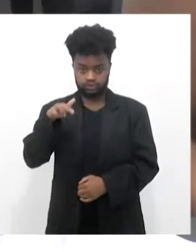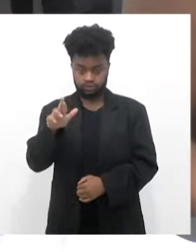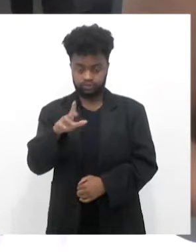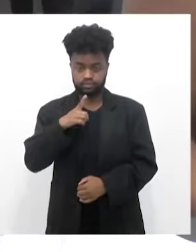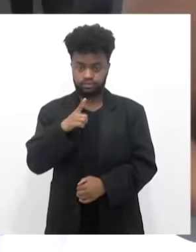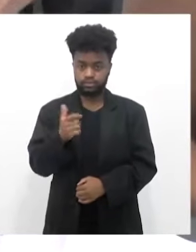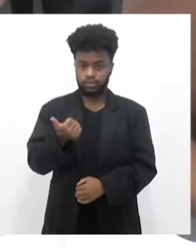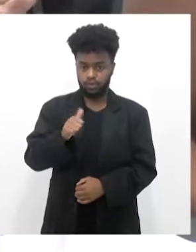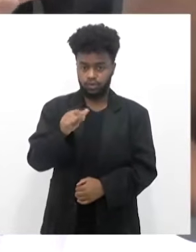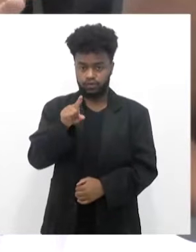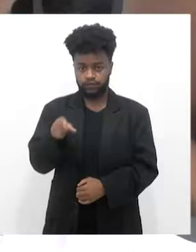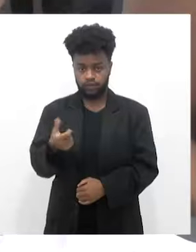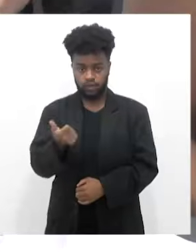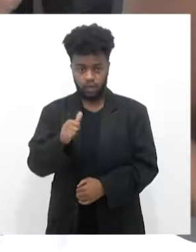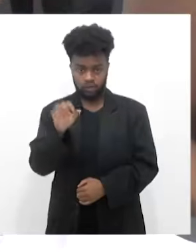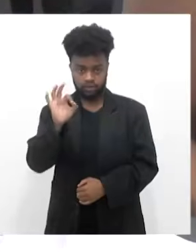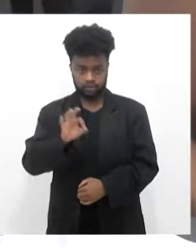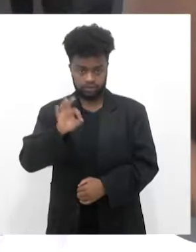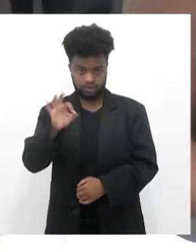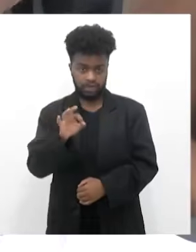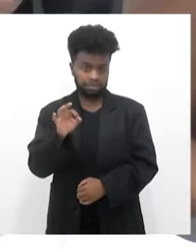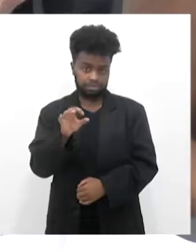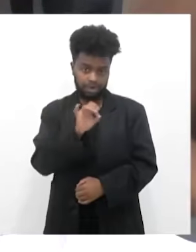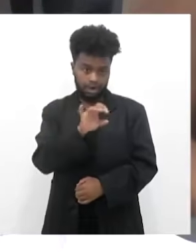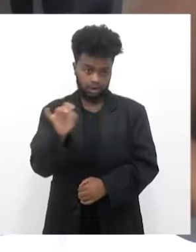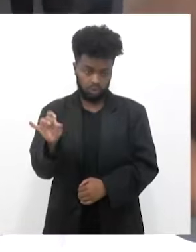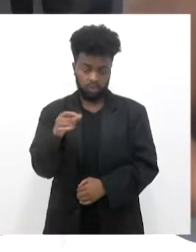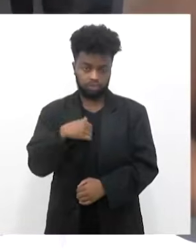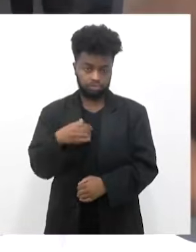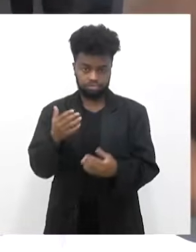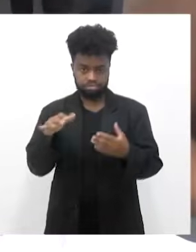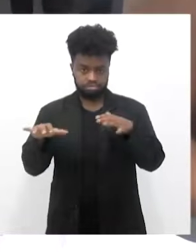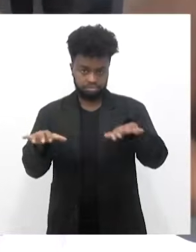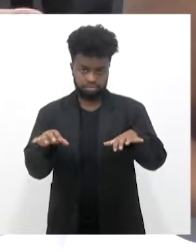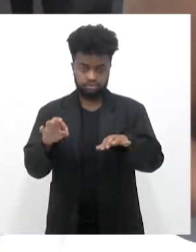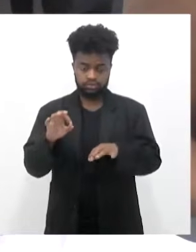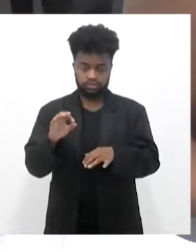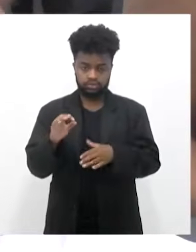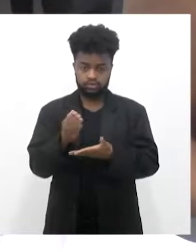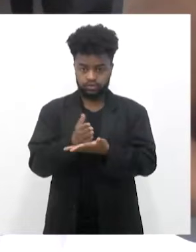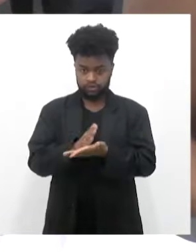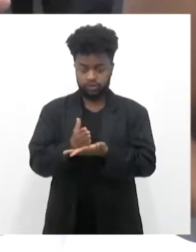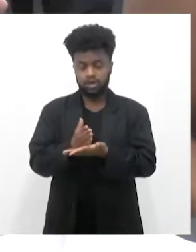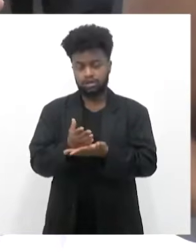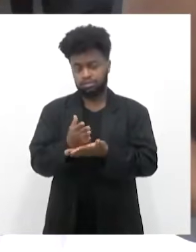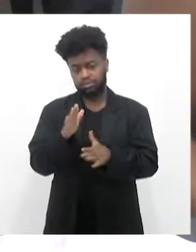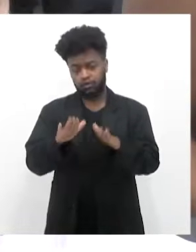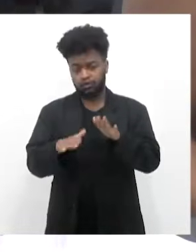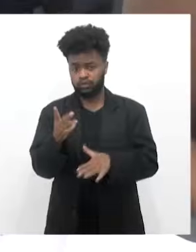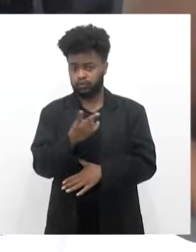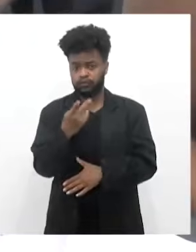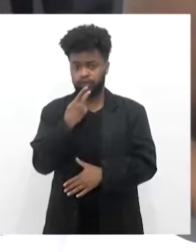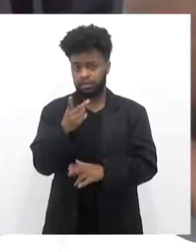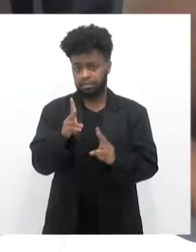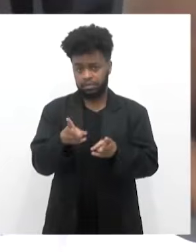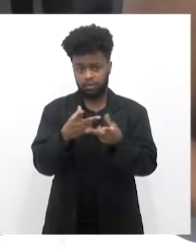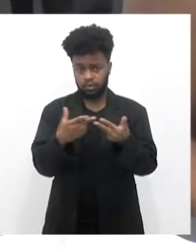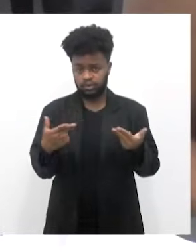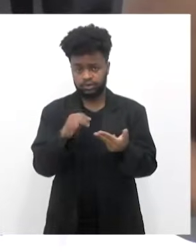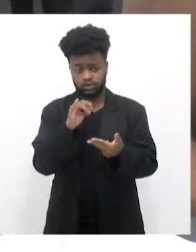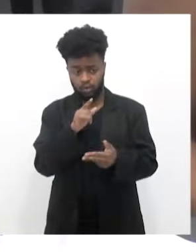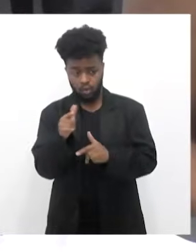11,11% de chance para cada um, né? Estou fazendo a divisão, possivelmente eles vão falar a mesma coisa. Se for outro,